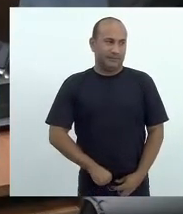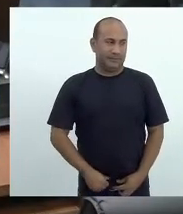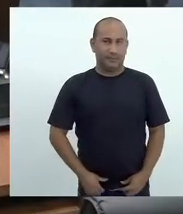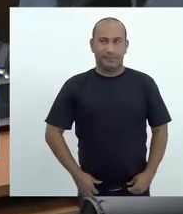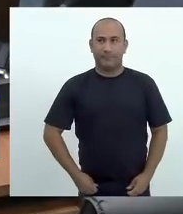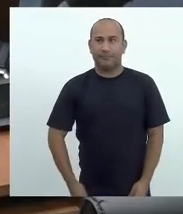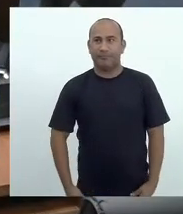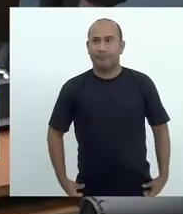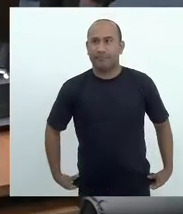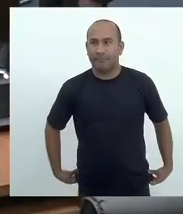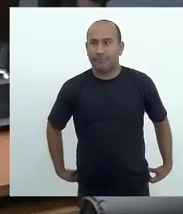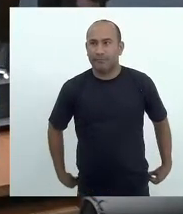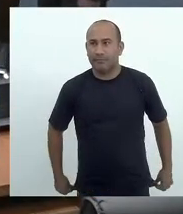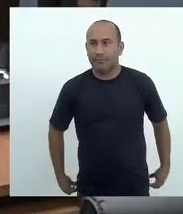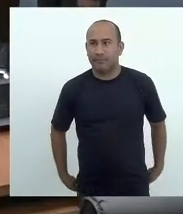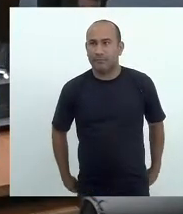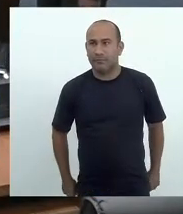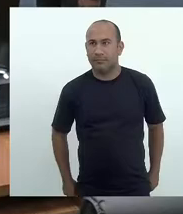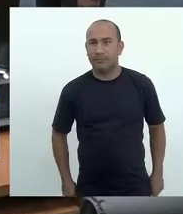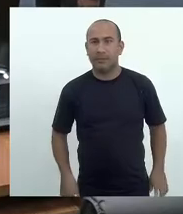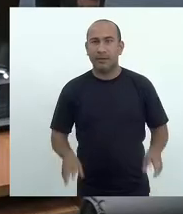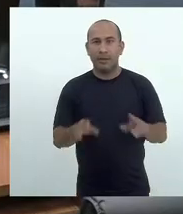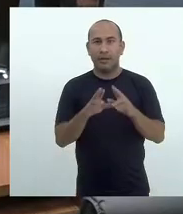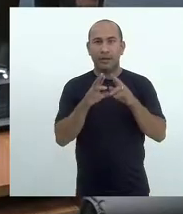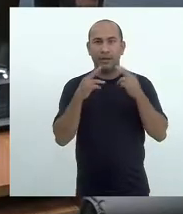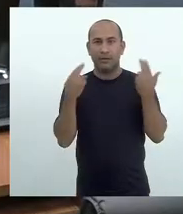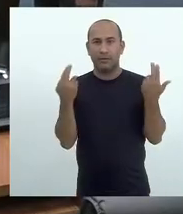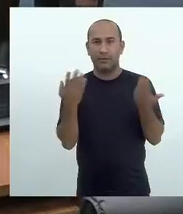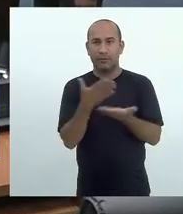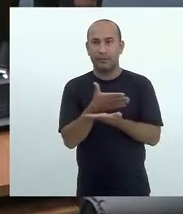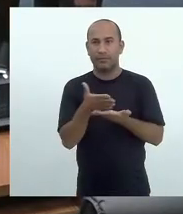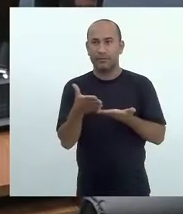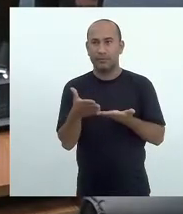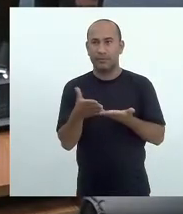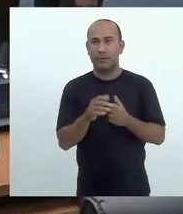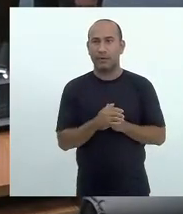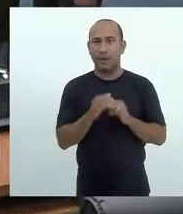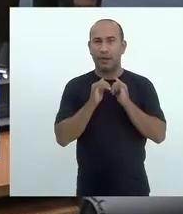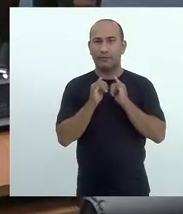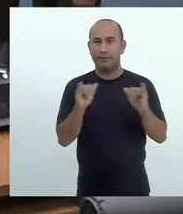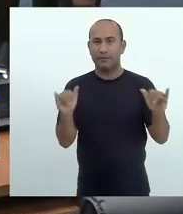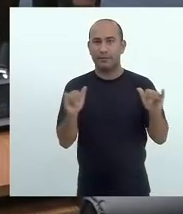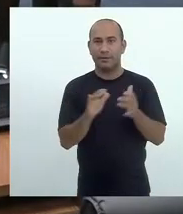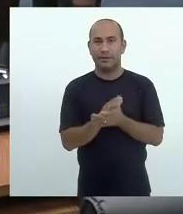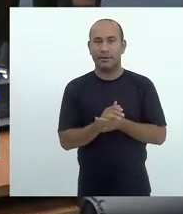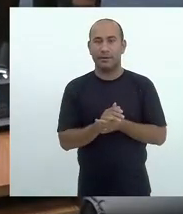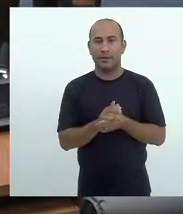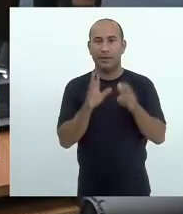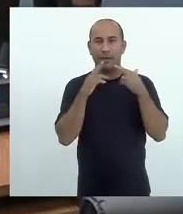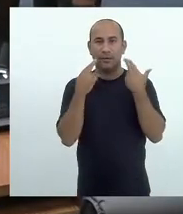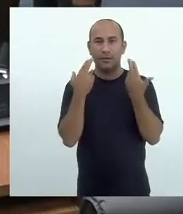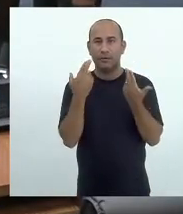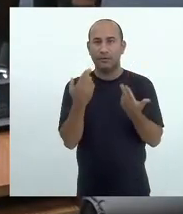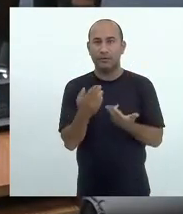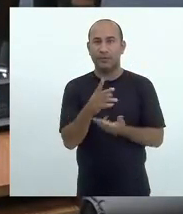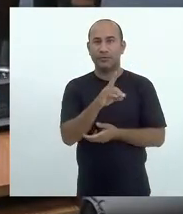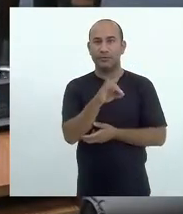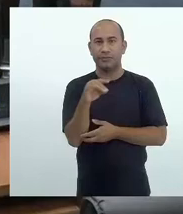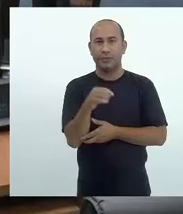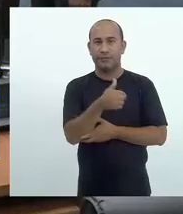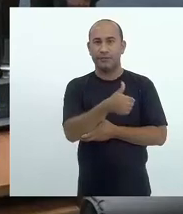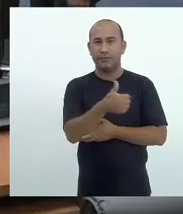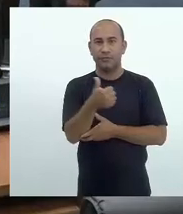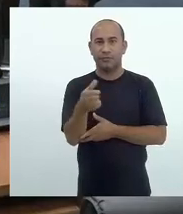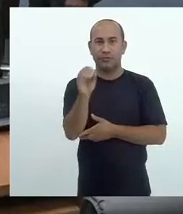Está reaberta a sessão, passa-se a ordem do dia. Anuncie. Sessão ordinária do dia 21